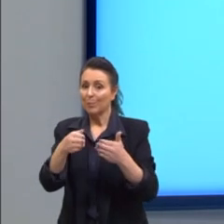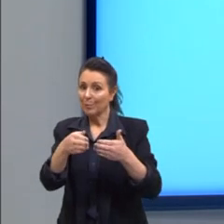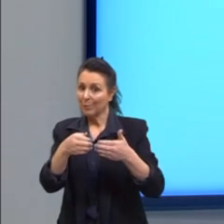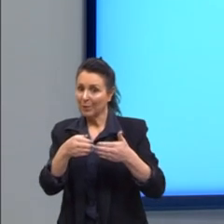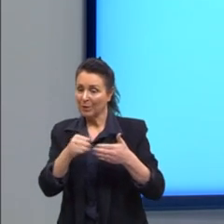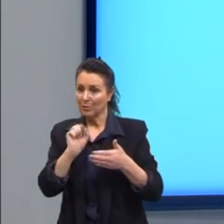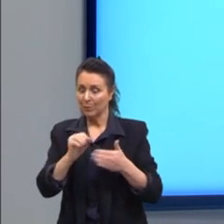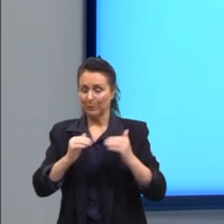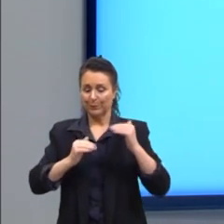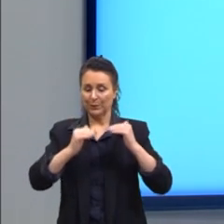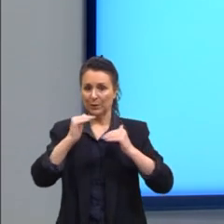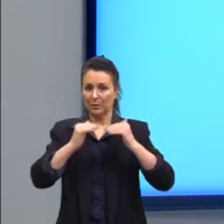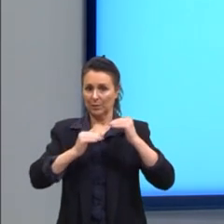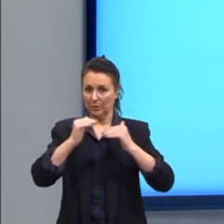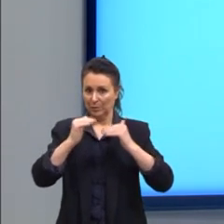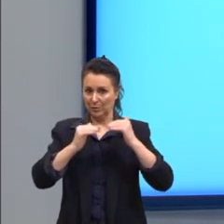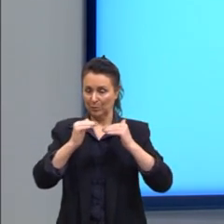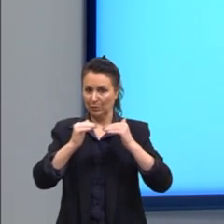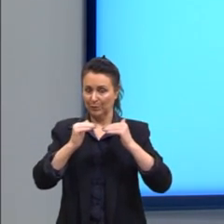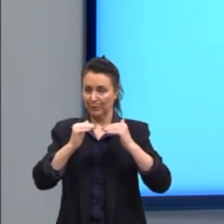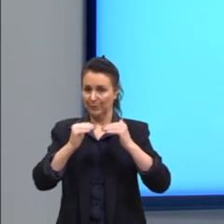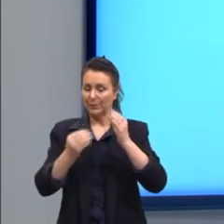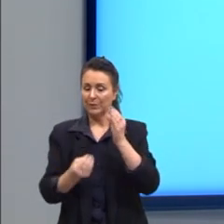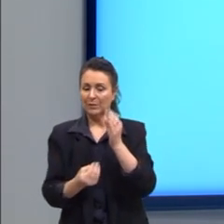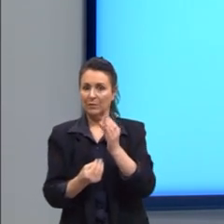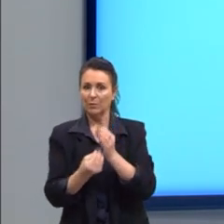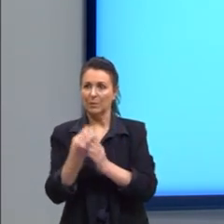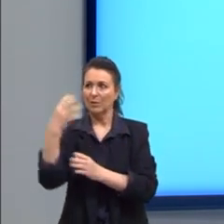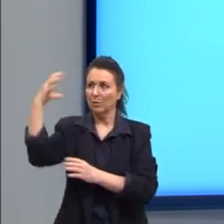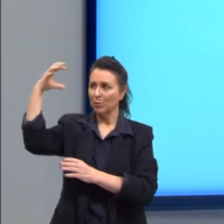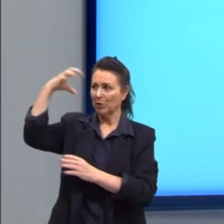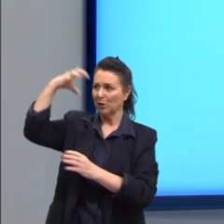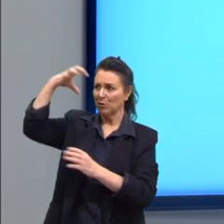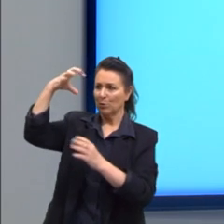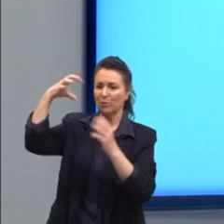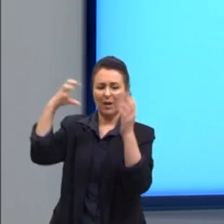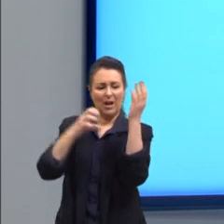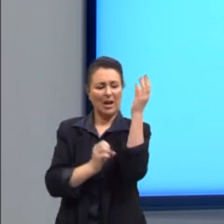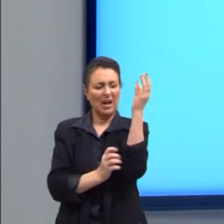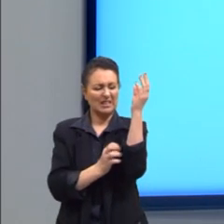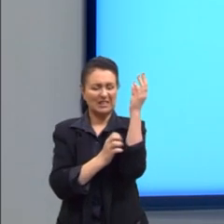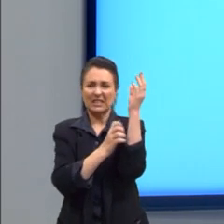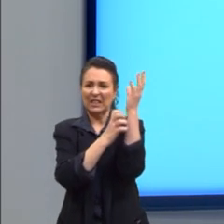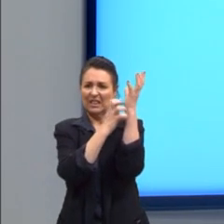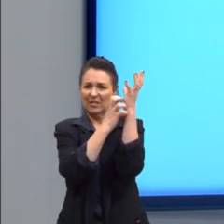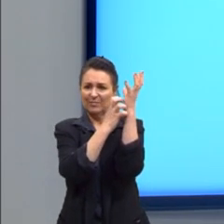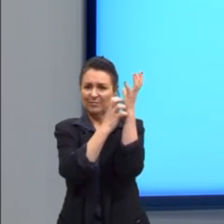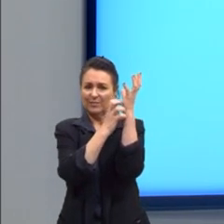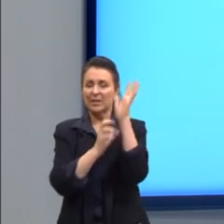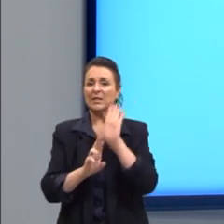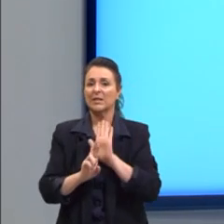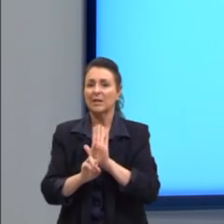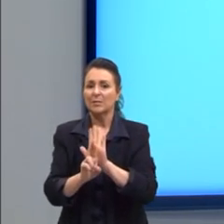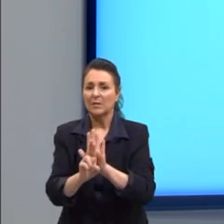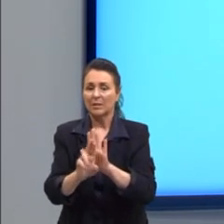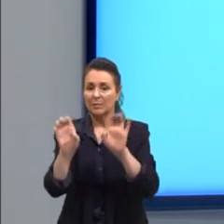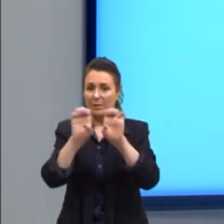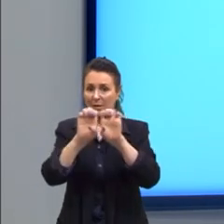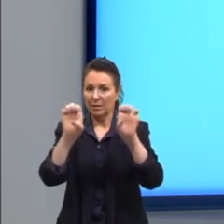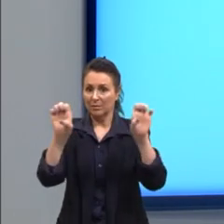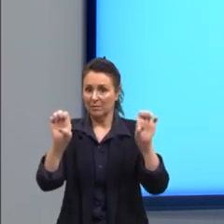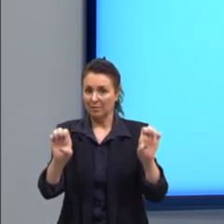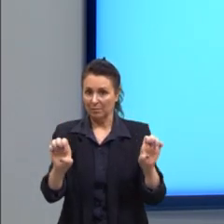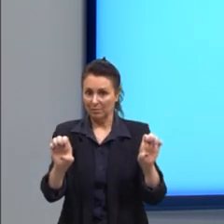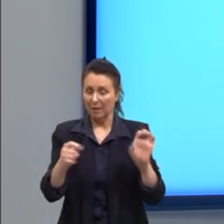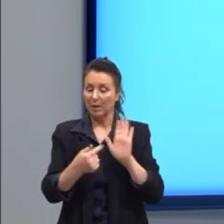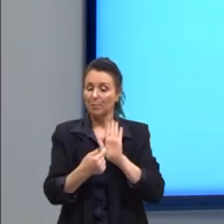um equilíbrio envolvido na formação da chuva ácida está presente está representado pela equação E